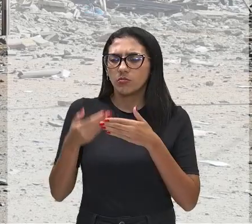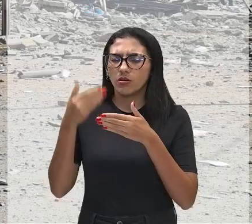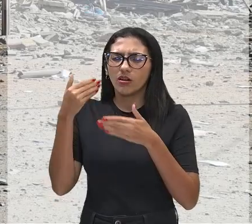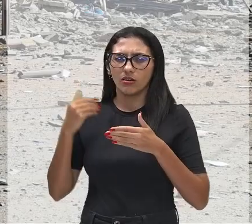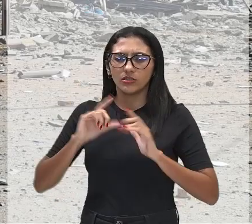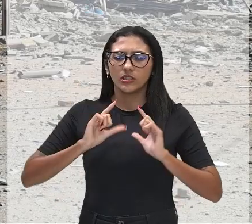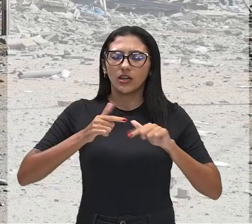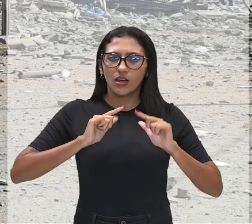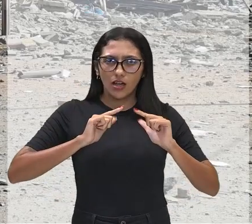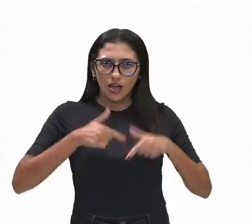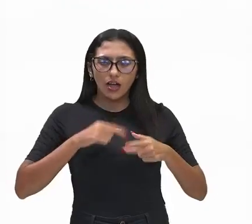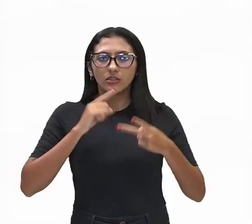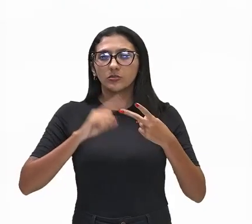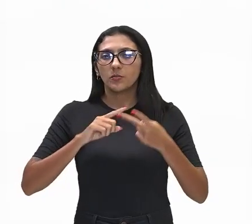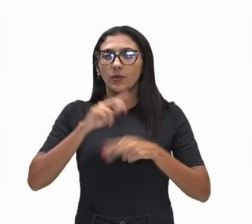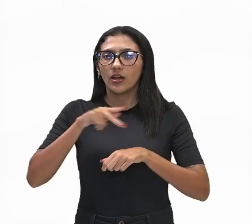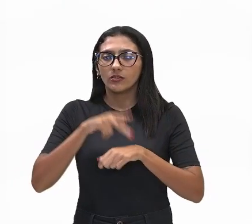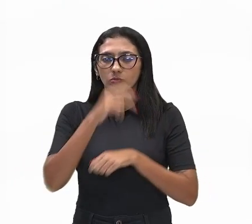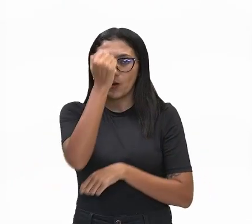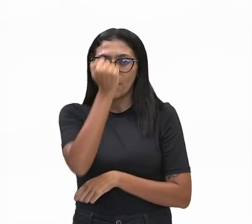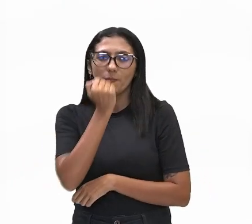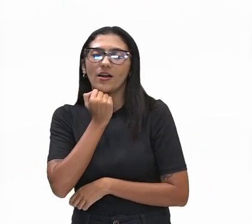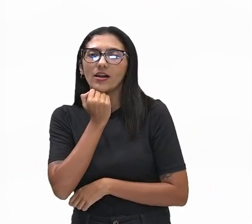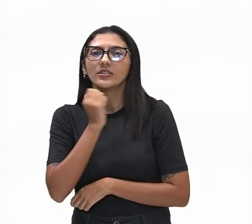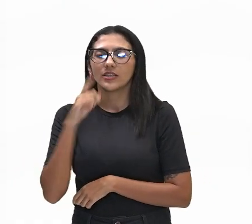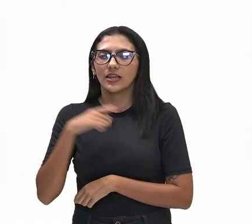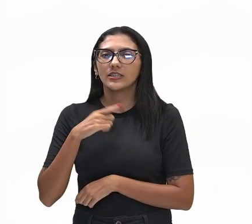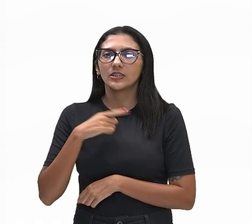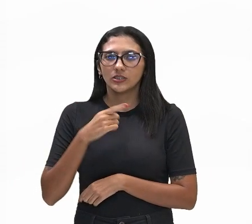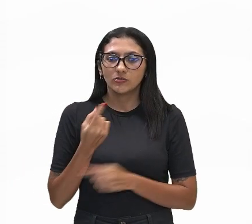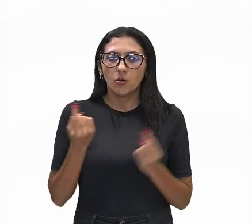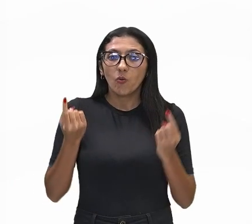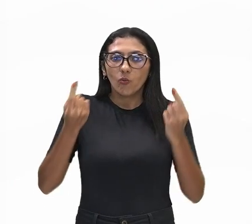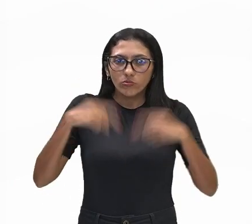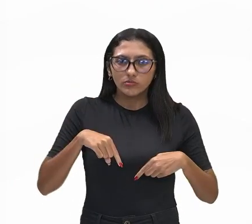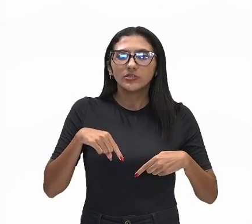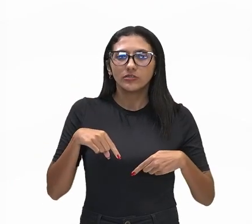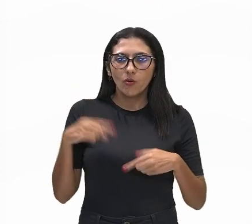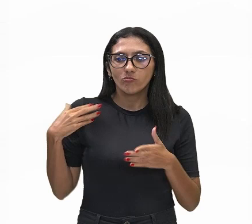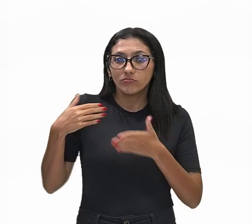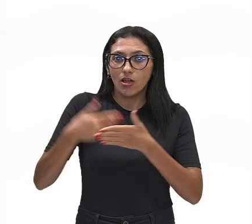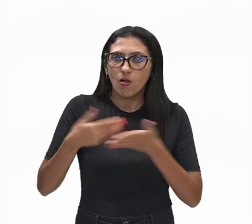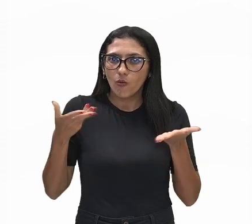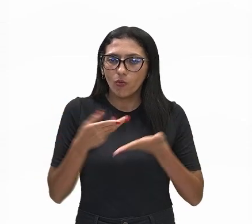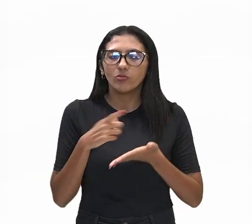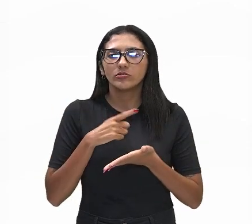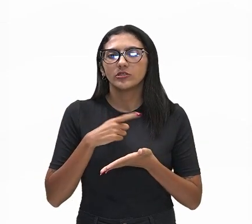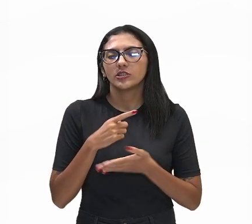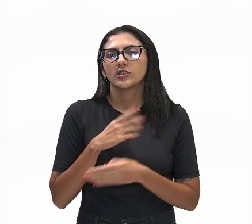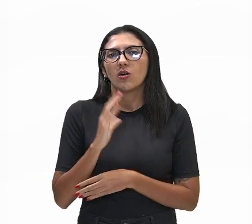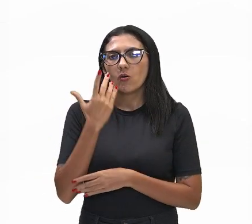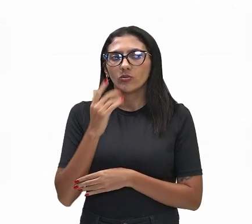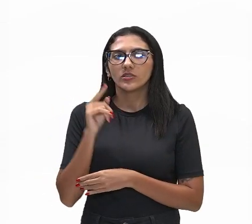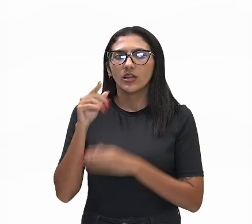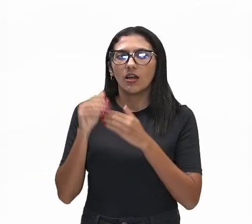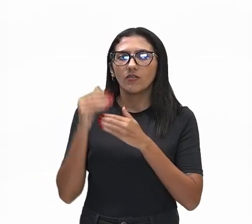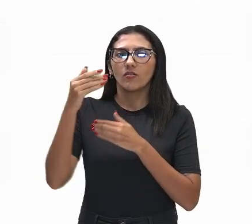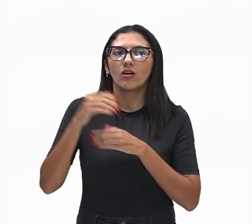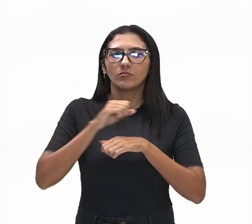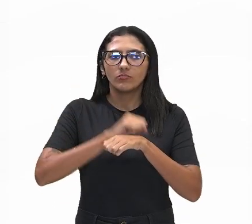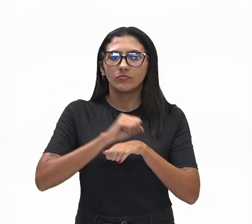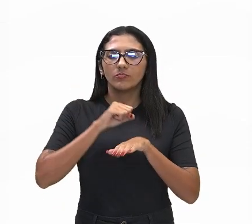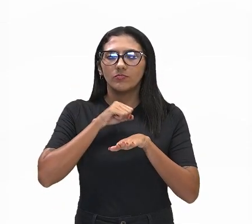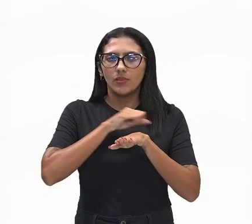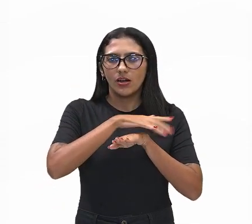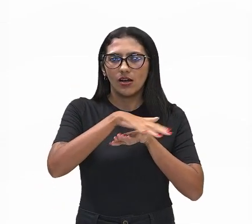e o grupo Hamas, tá? Que ocorreu aí que está ocorrendo, né? Ainda na faixa de Gaza. Então, esse confronto,